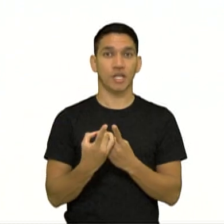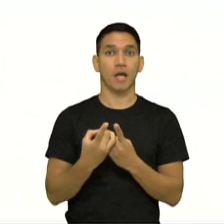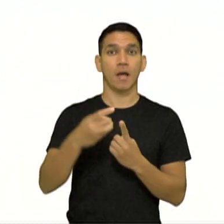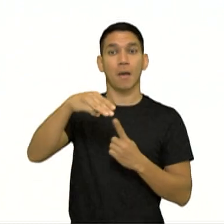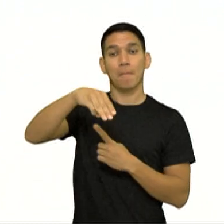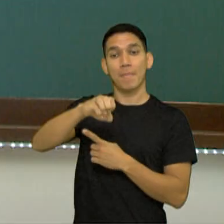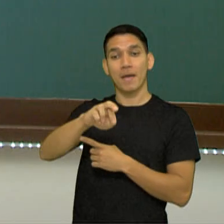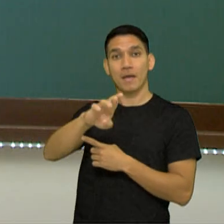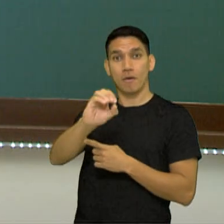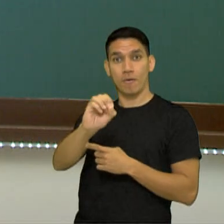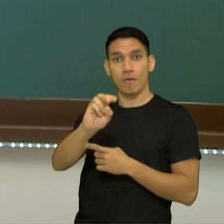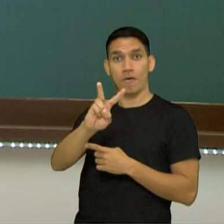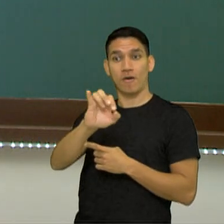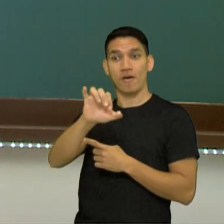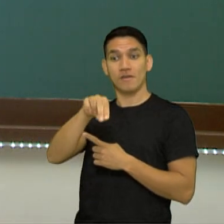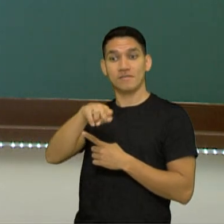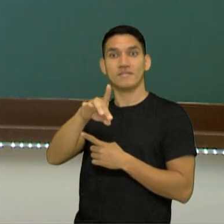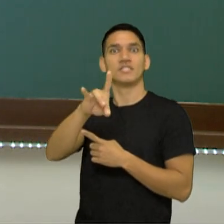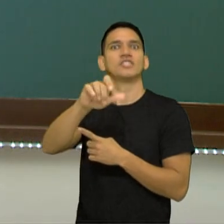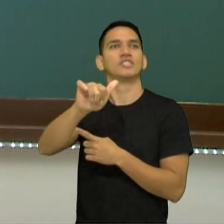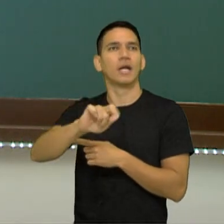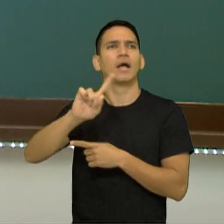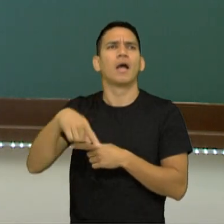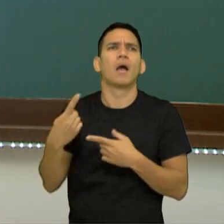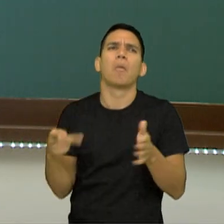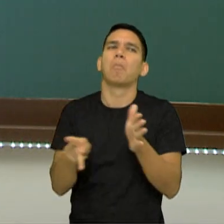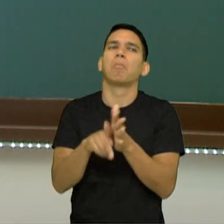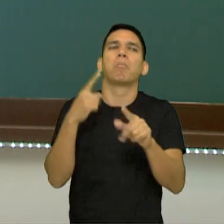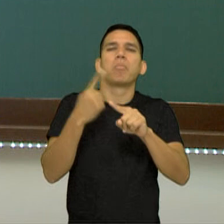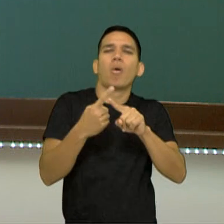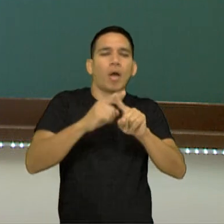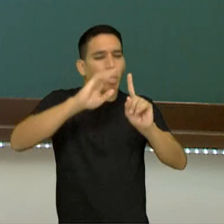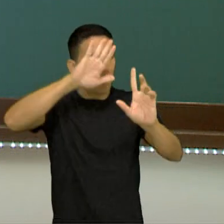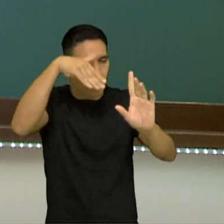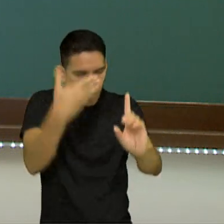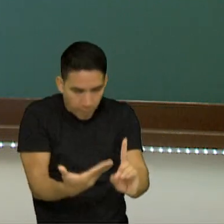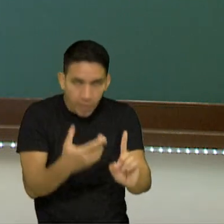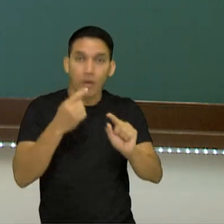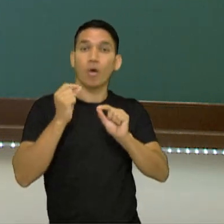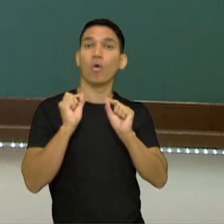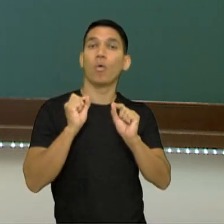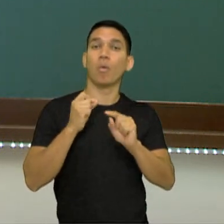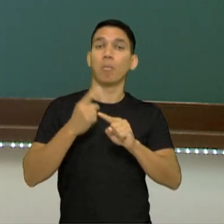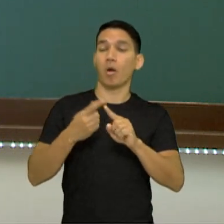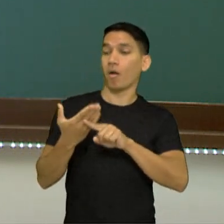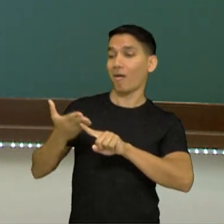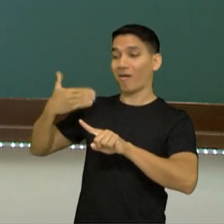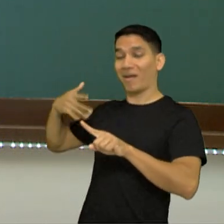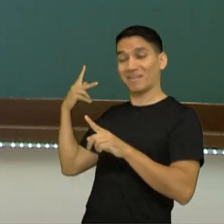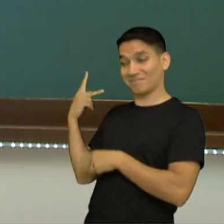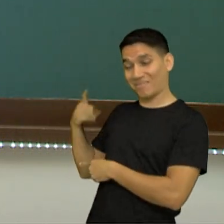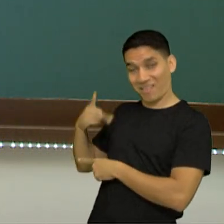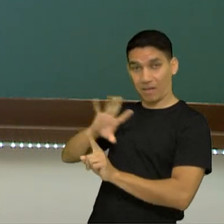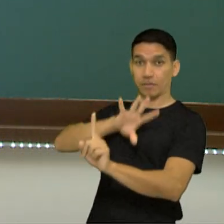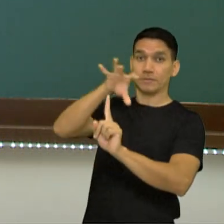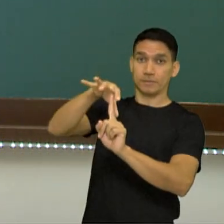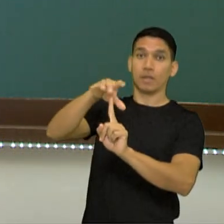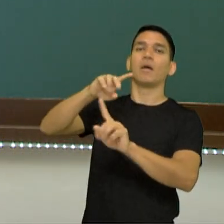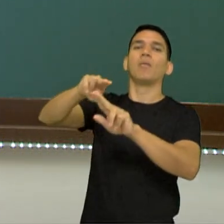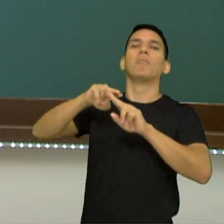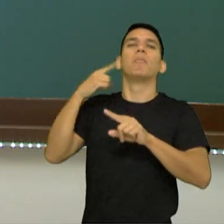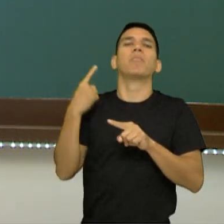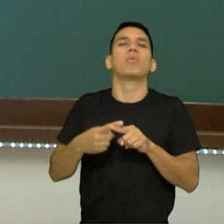Essa dinastia tem esse nome por causa que é uma homenagem a um antepassado de Clovis, né? Então, ele deu esse nome,